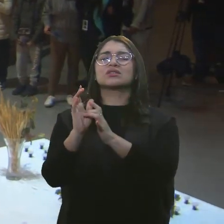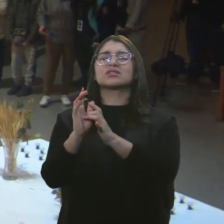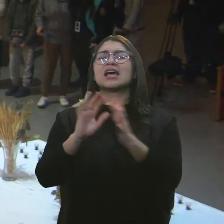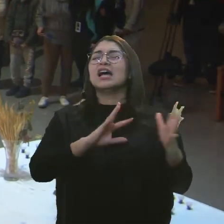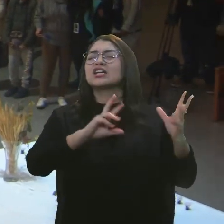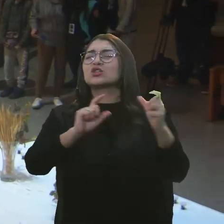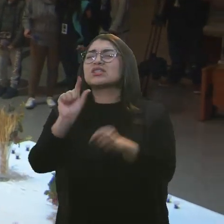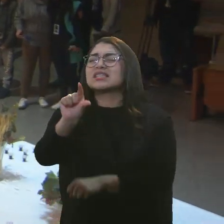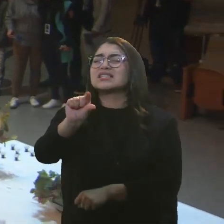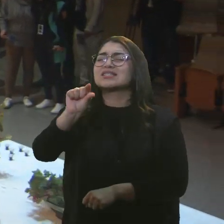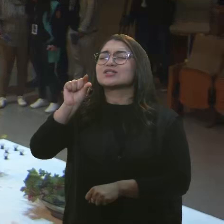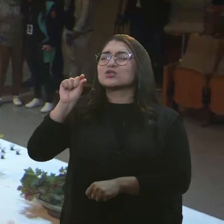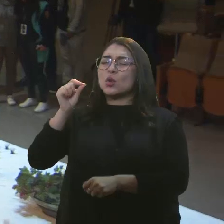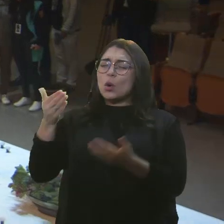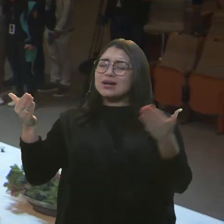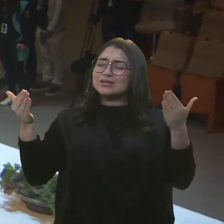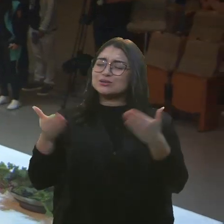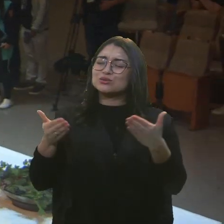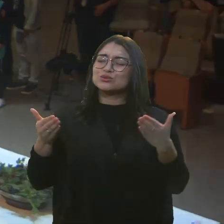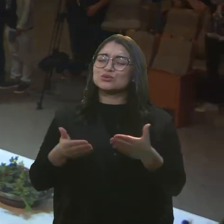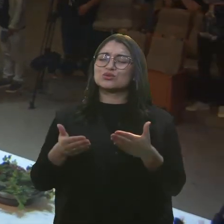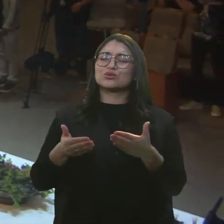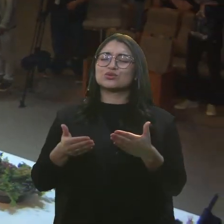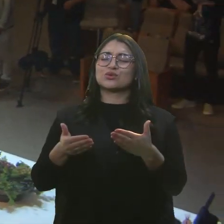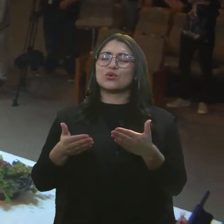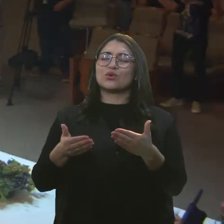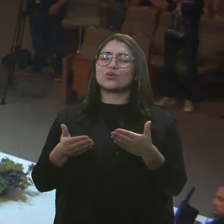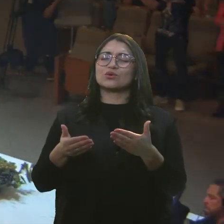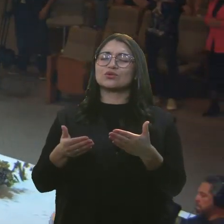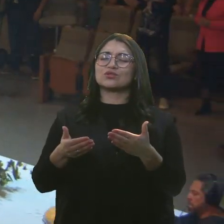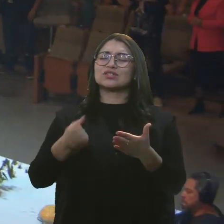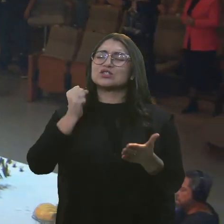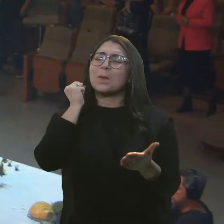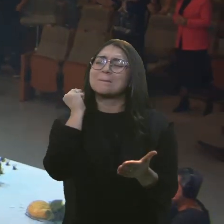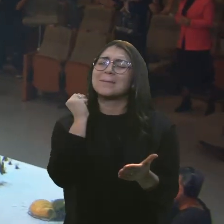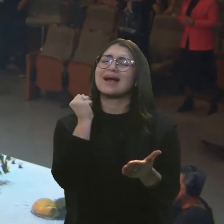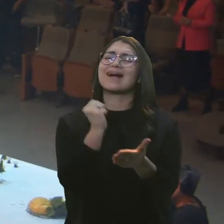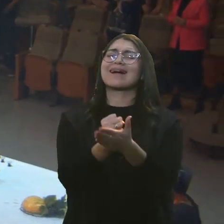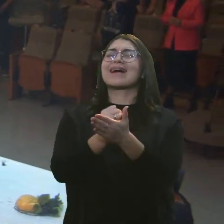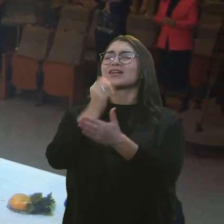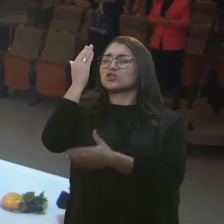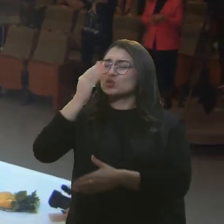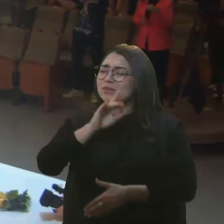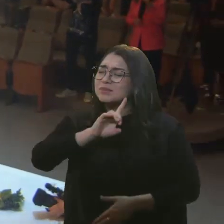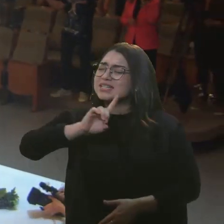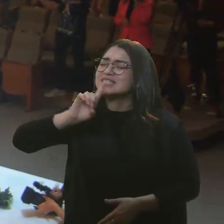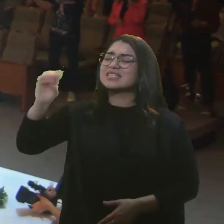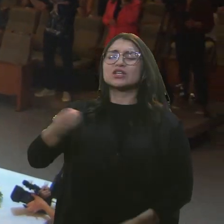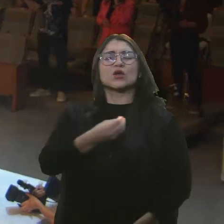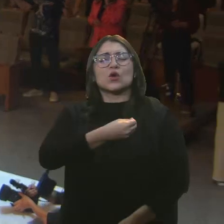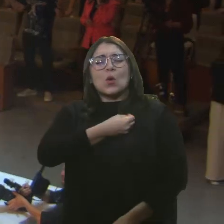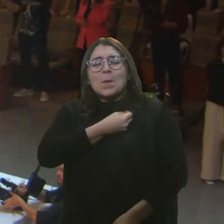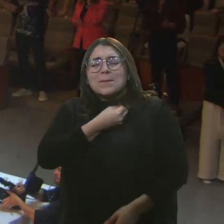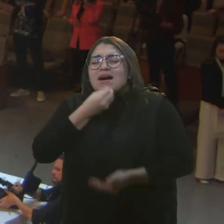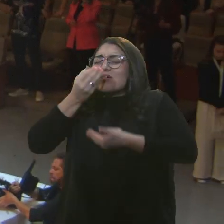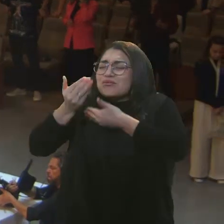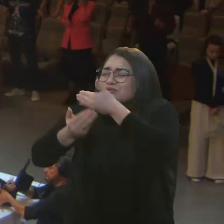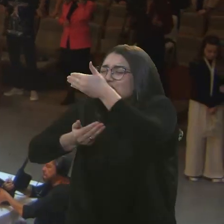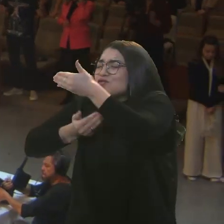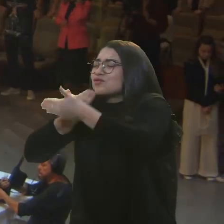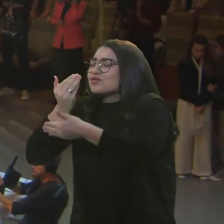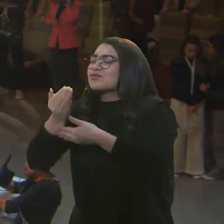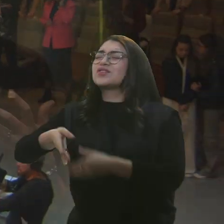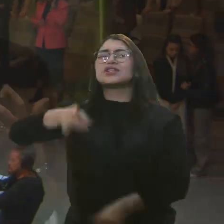aqui, Pai, que esses votos feitos aqui diante do Senhor, Pai, de gastar a vida inteira aos seus